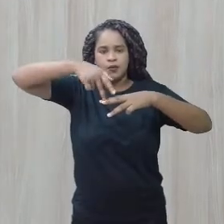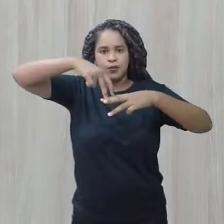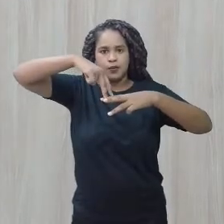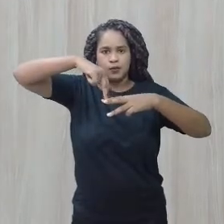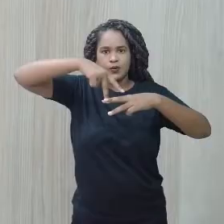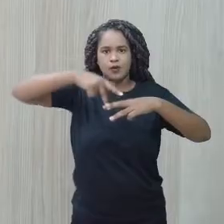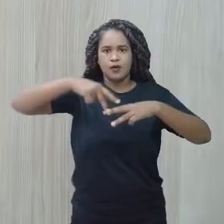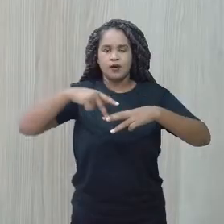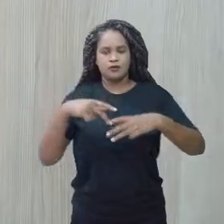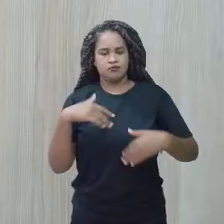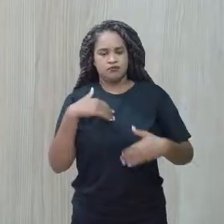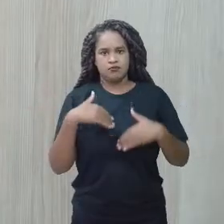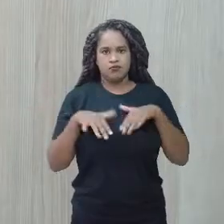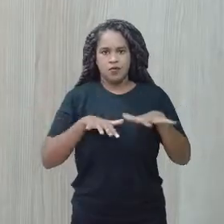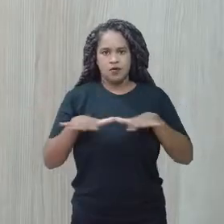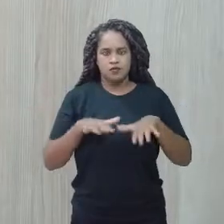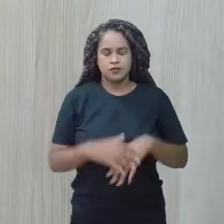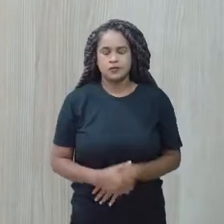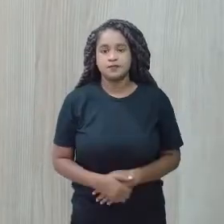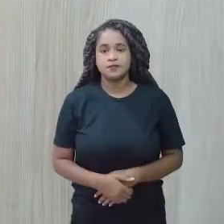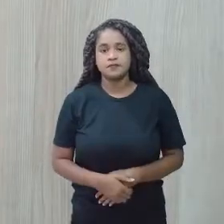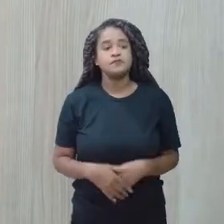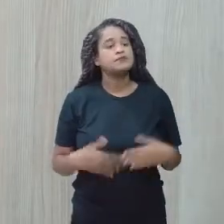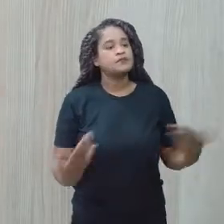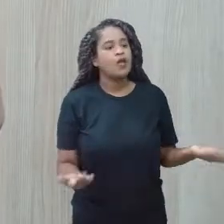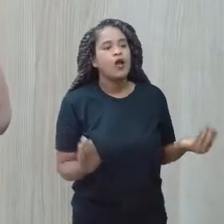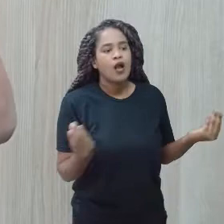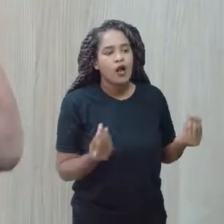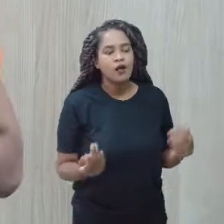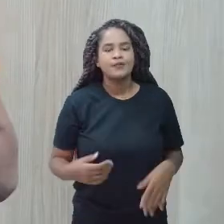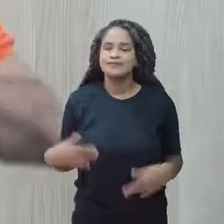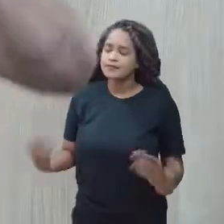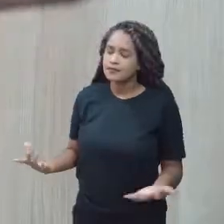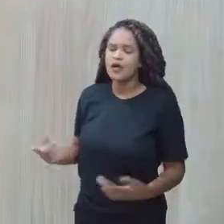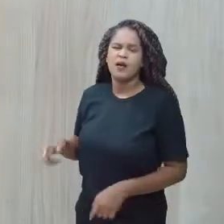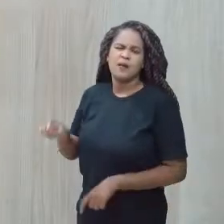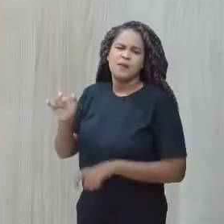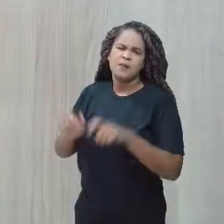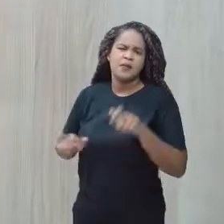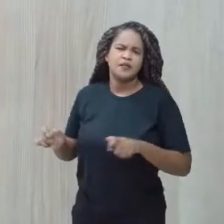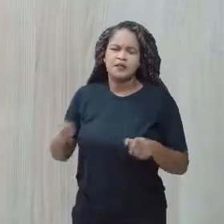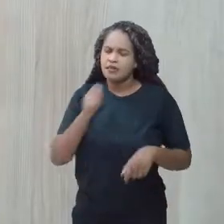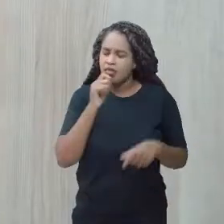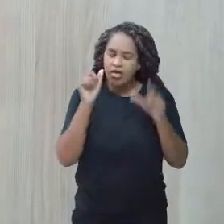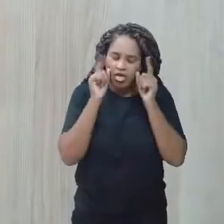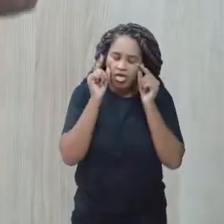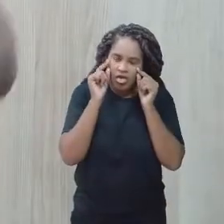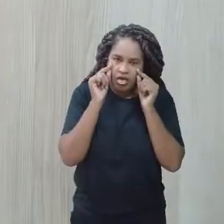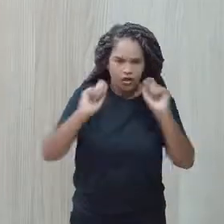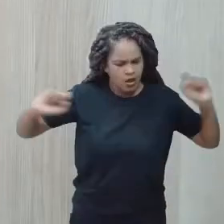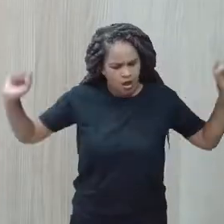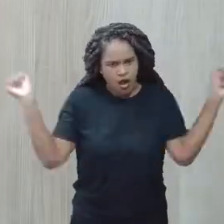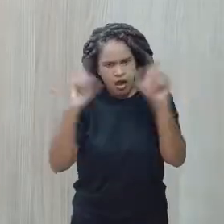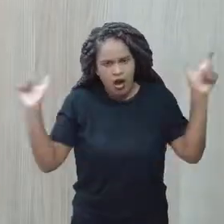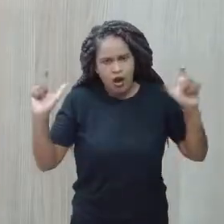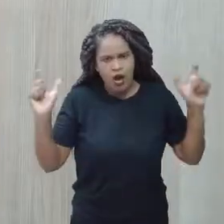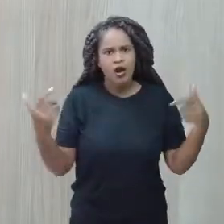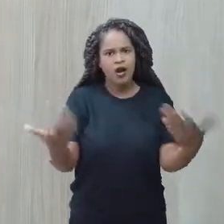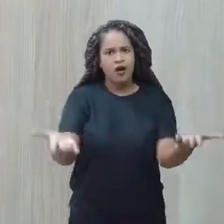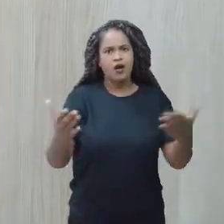chat? A gente tá aqui, viu? A galera ainda tá meio sonolenta. Acorda,